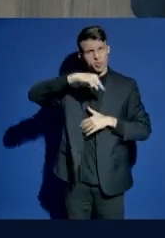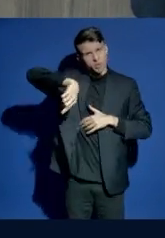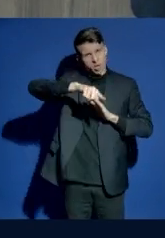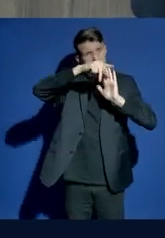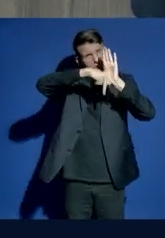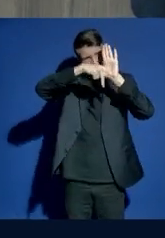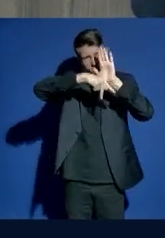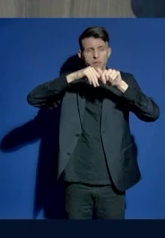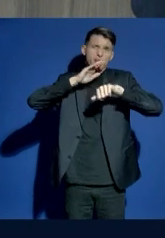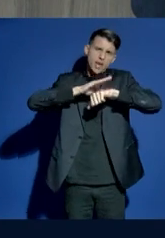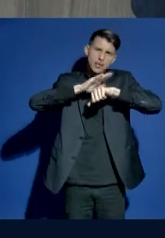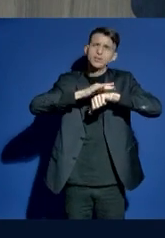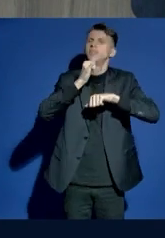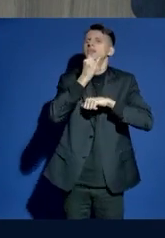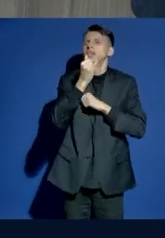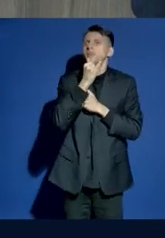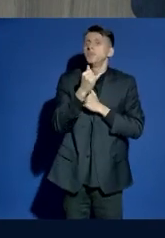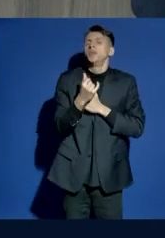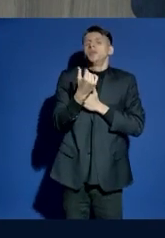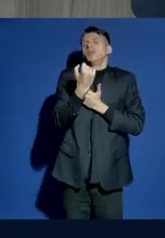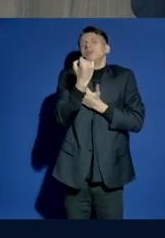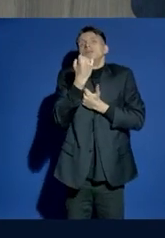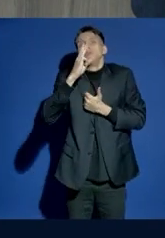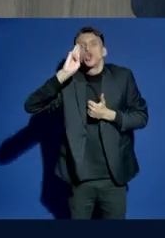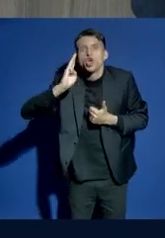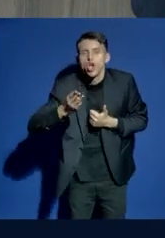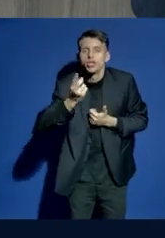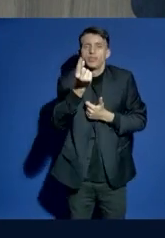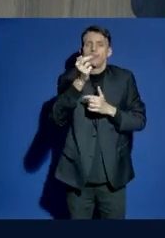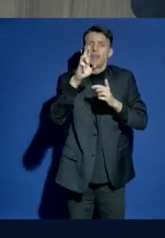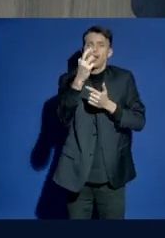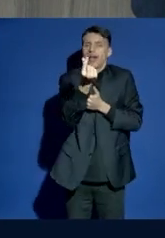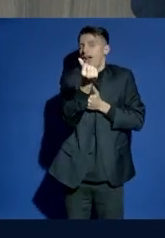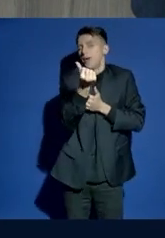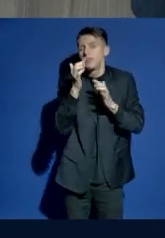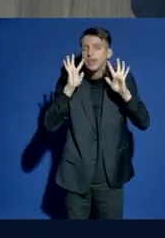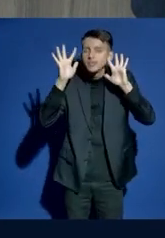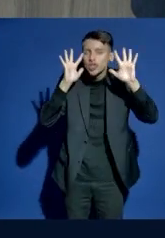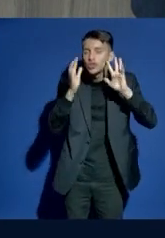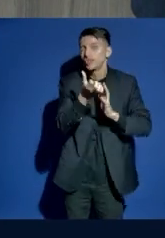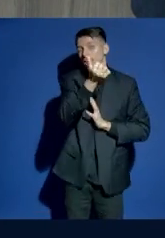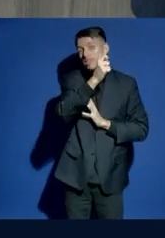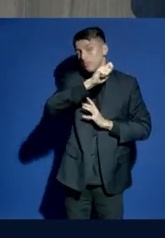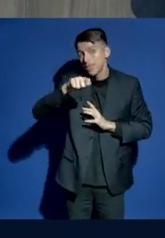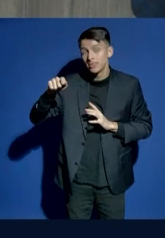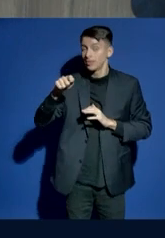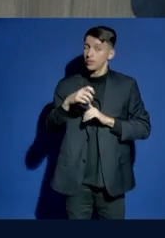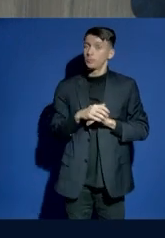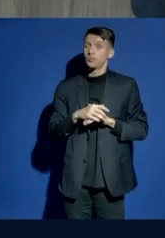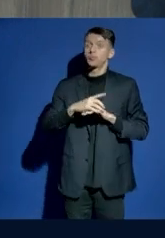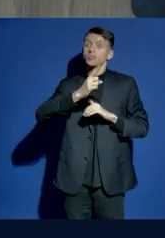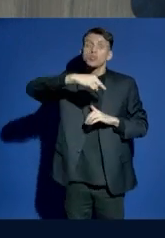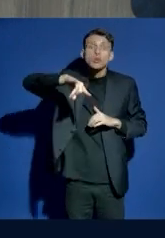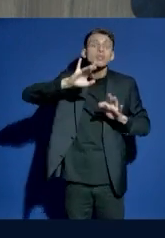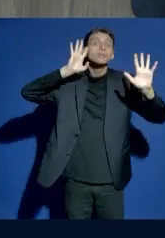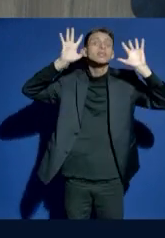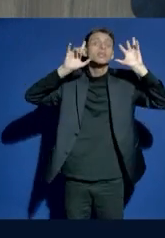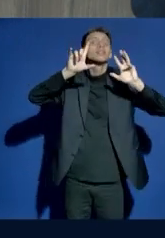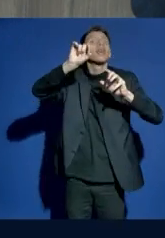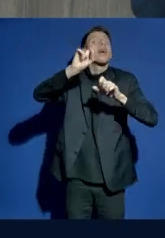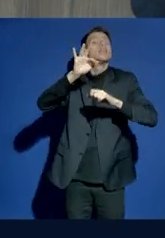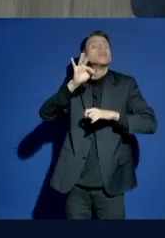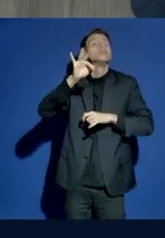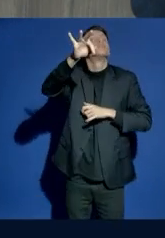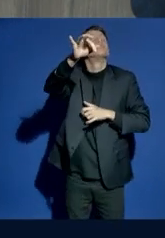de algumas centenas de milhões de reais olhando isso para 6 meses. Nós estamos olhando isso para 10